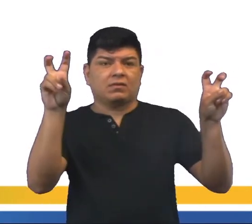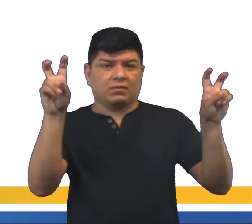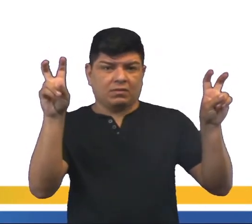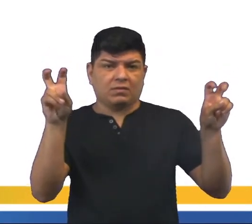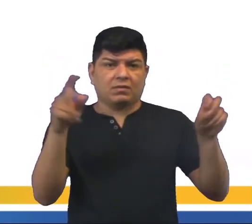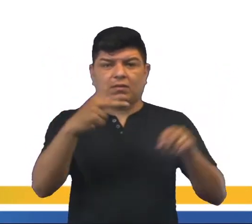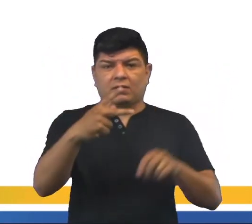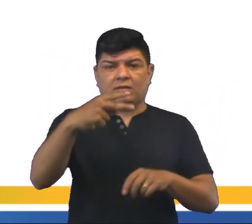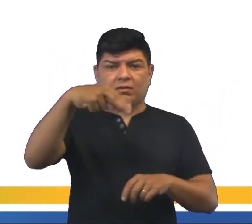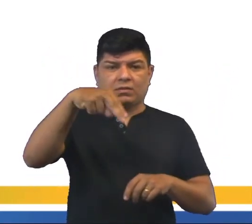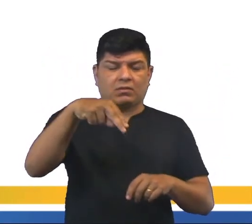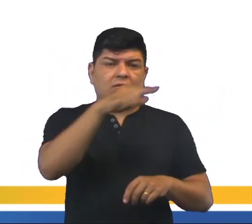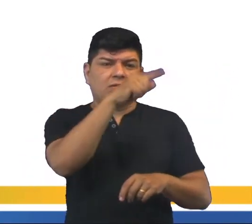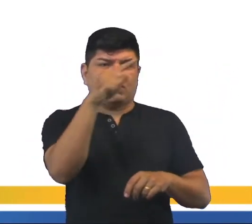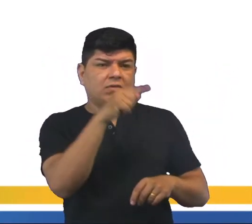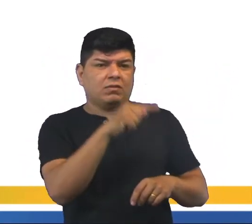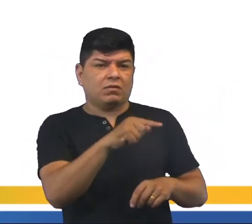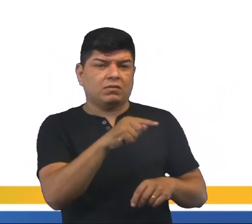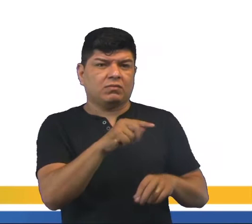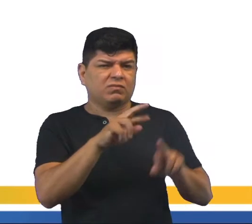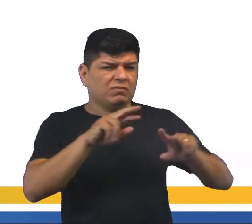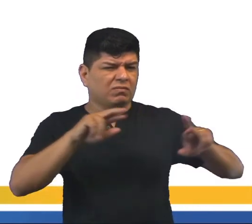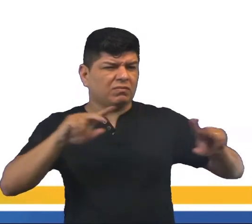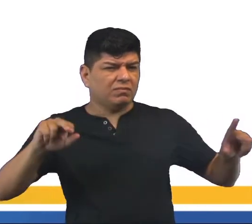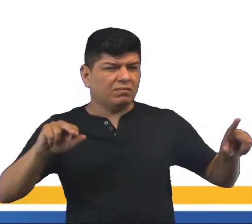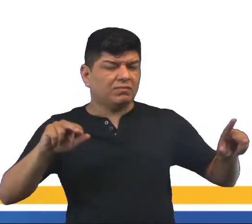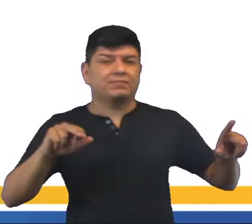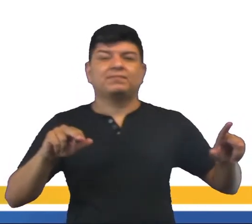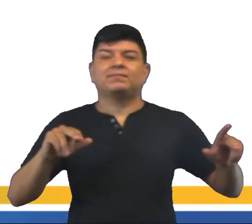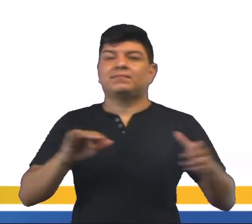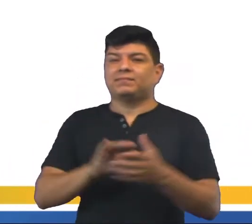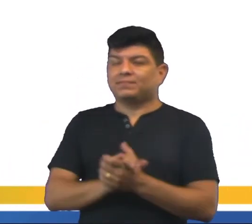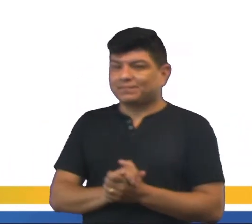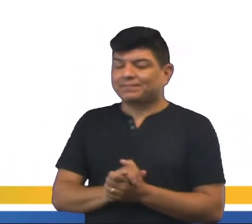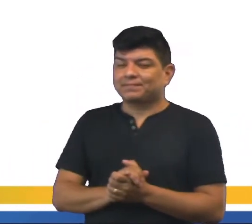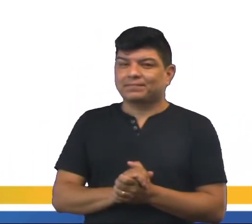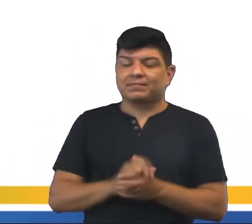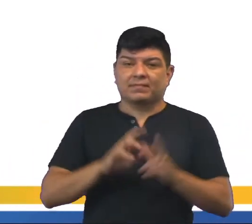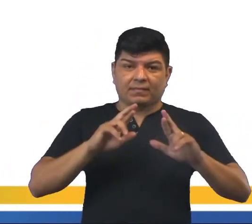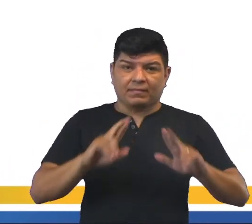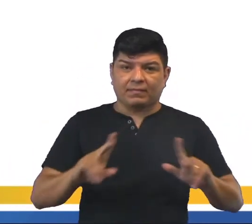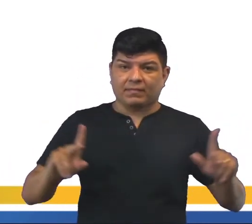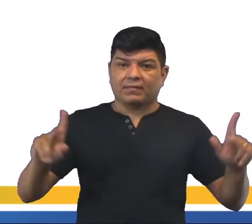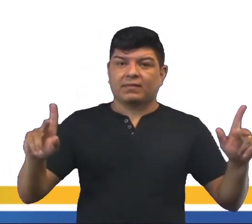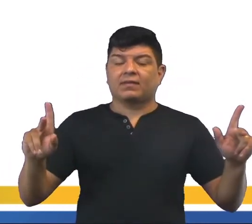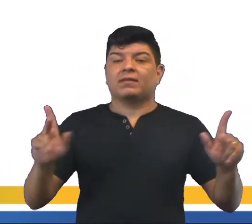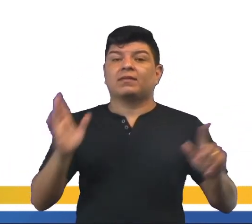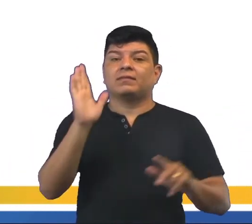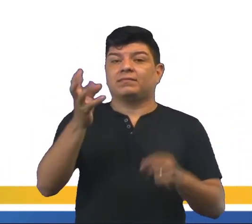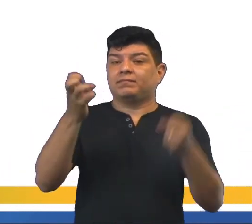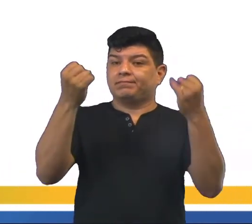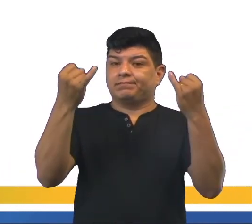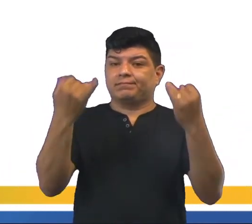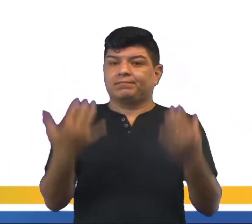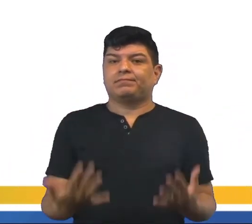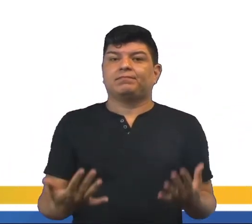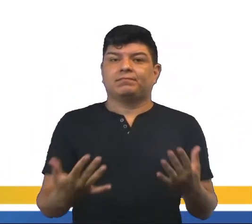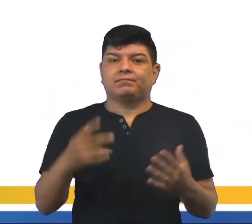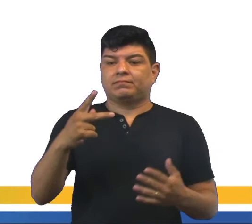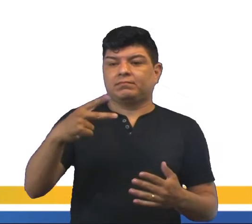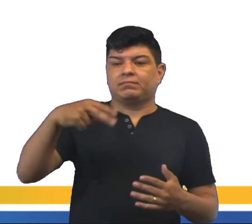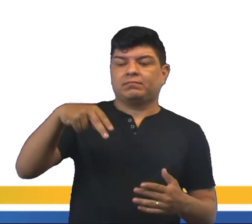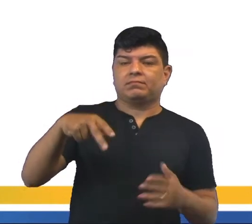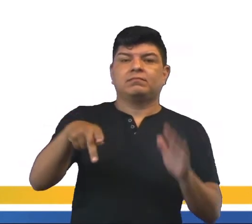pronomes interrogativos. A diferença, galerinha, a diferença, como eu já havia falado também referente aos